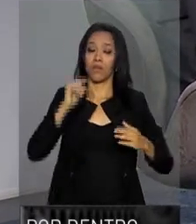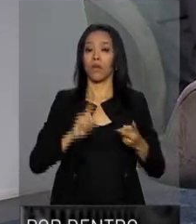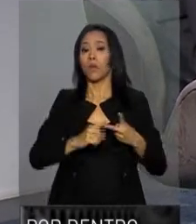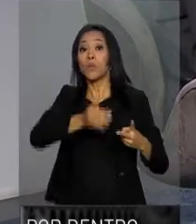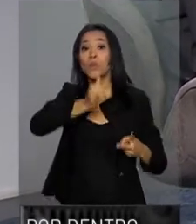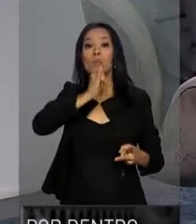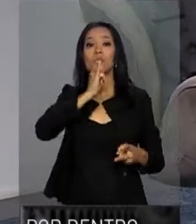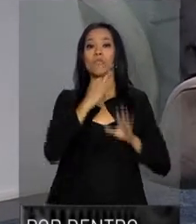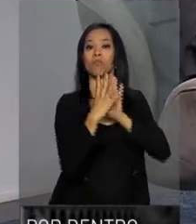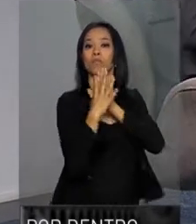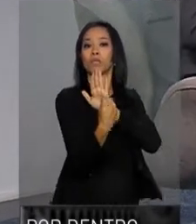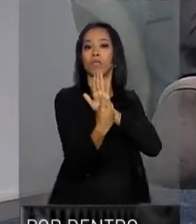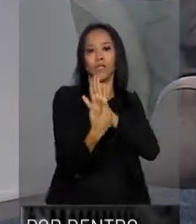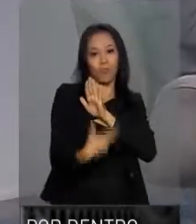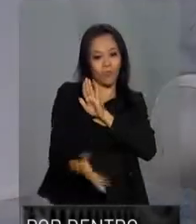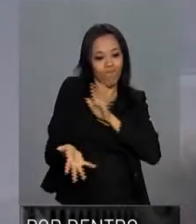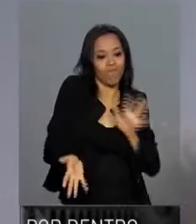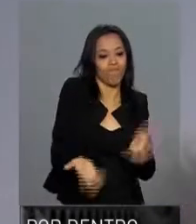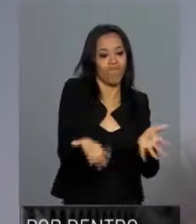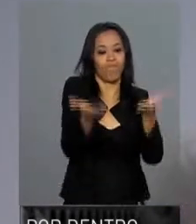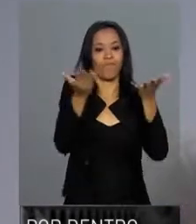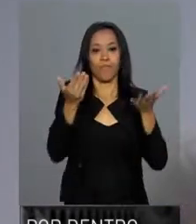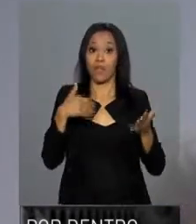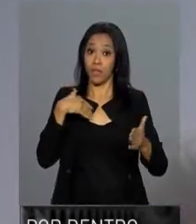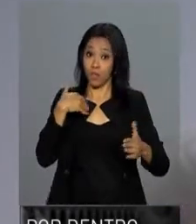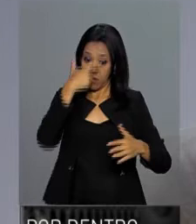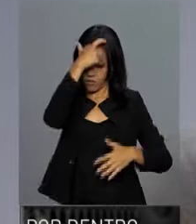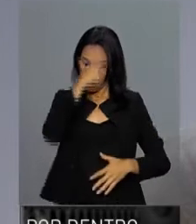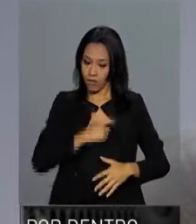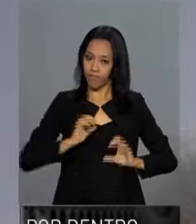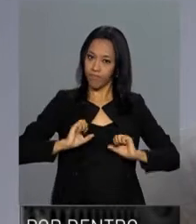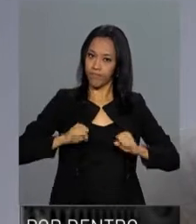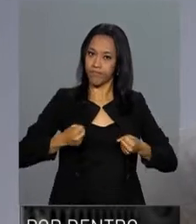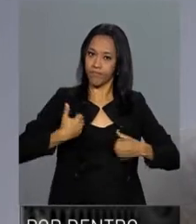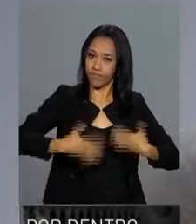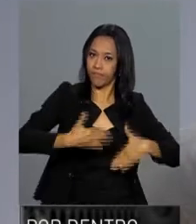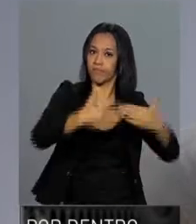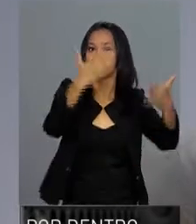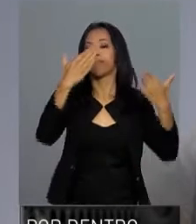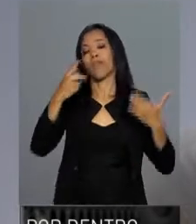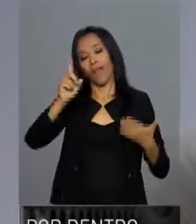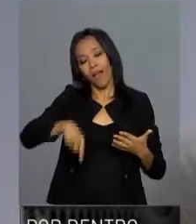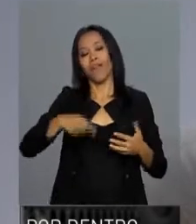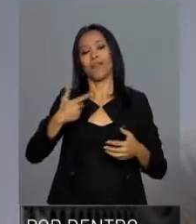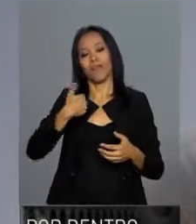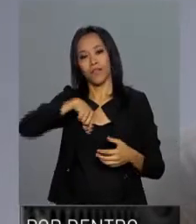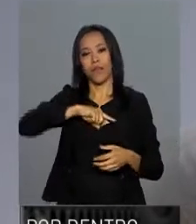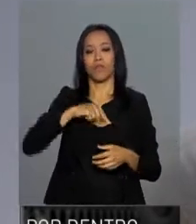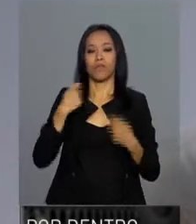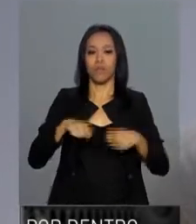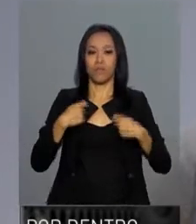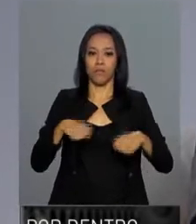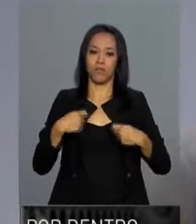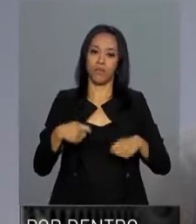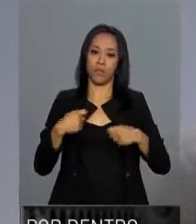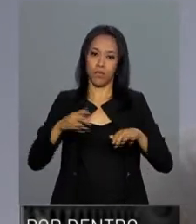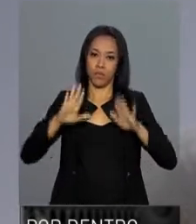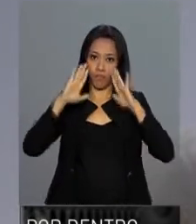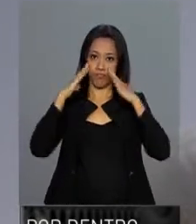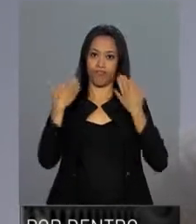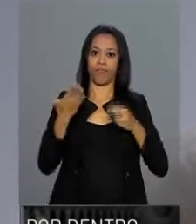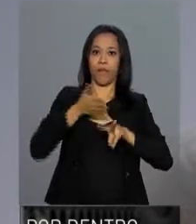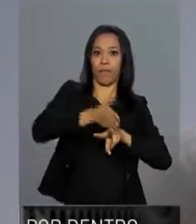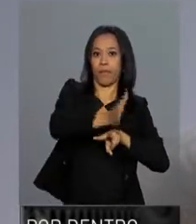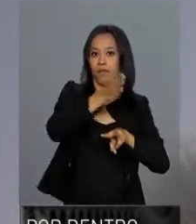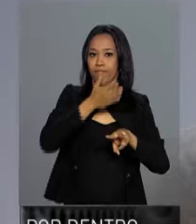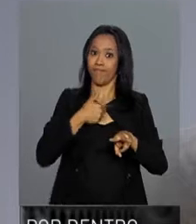e acima de tudo o desenvolvimento do ser humano essa é uma questão de ética desde que se precisa dar que procura